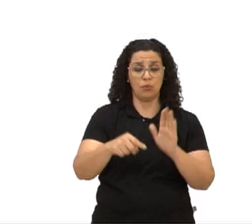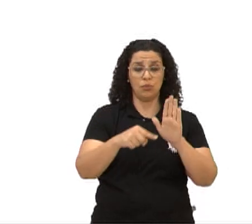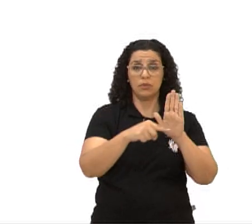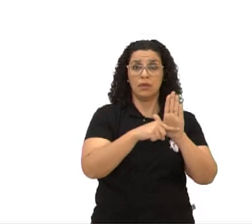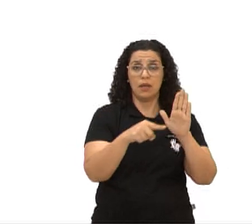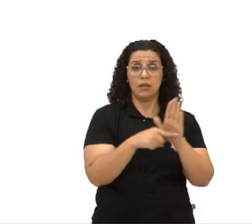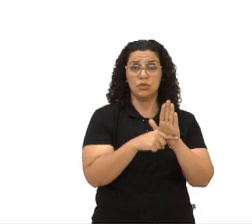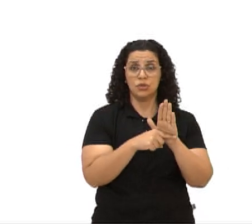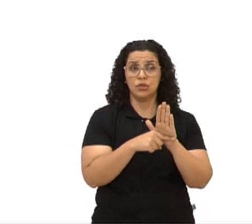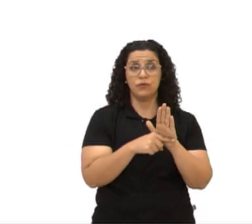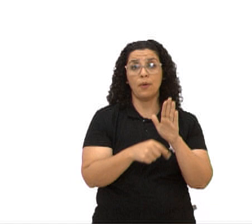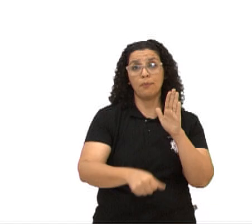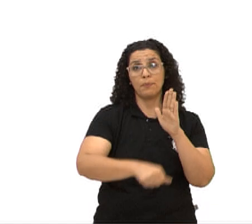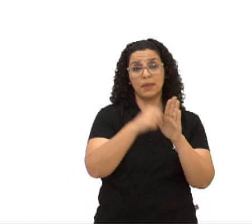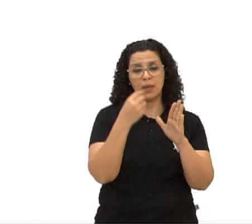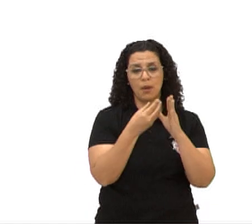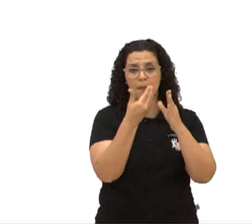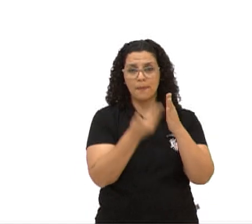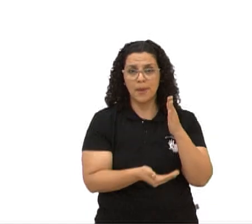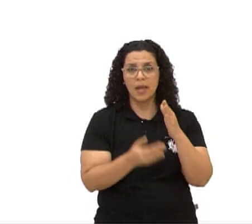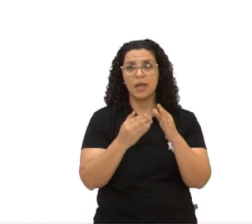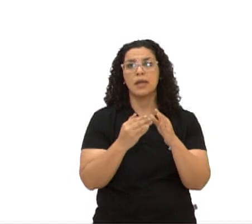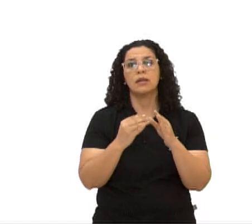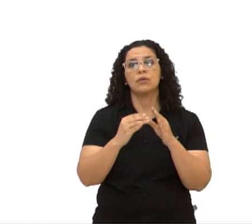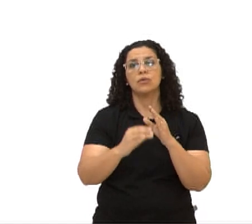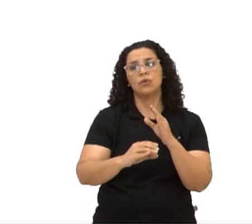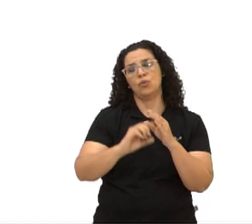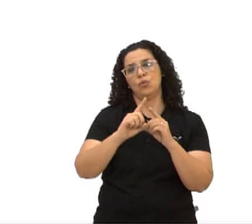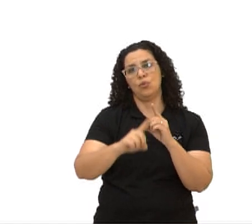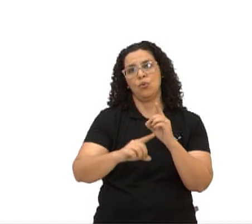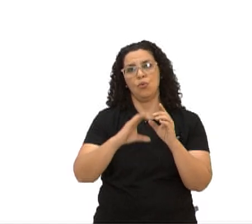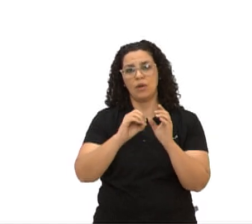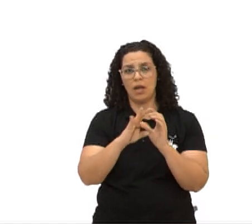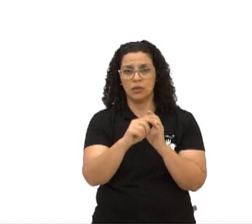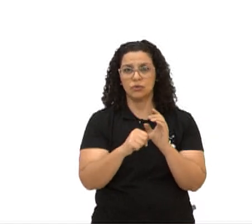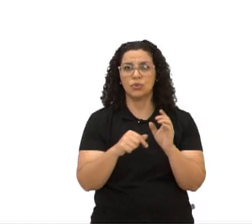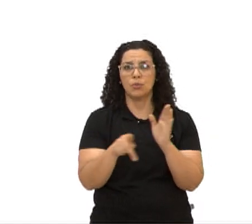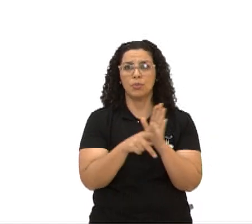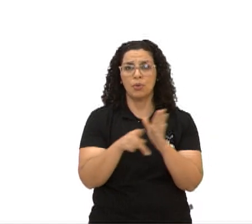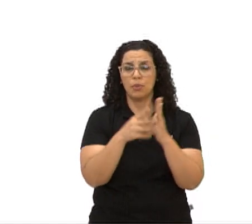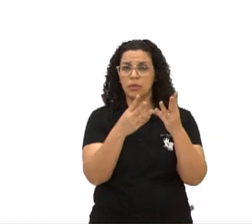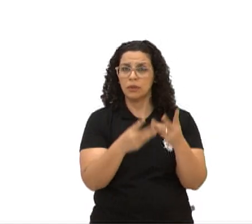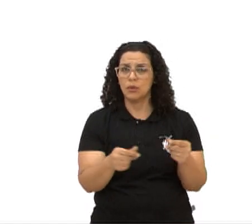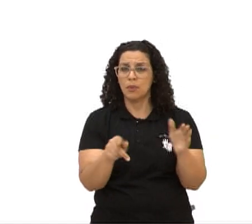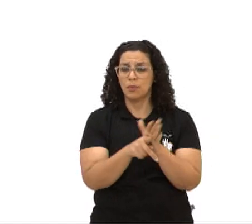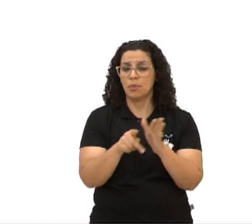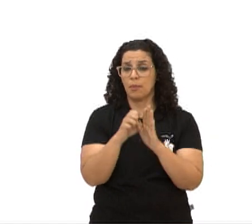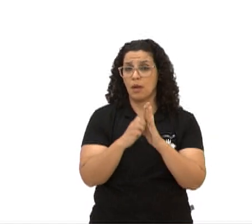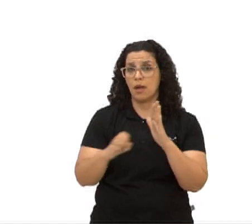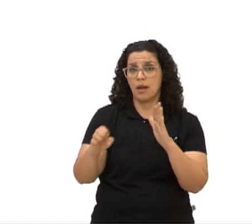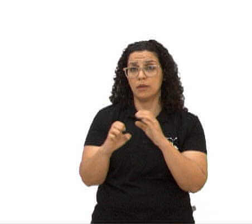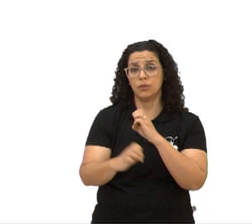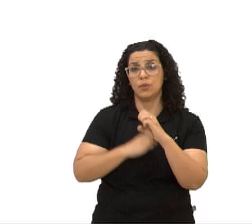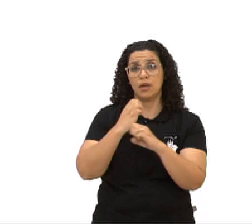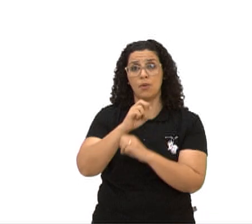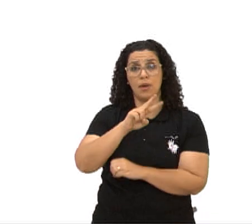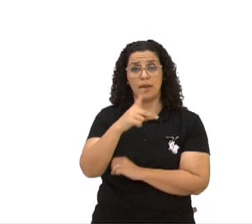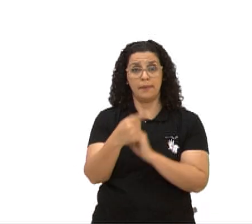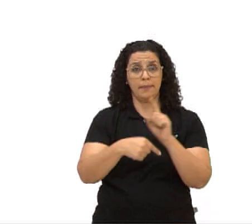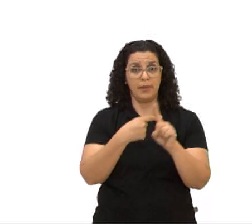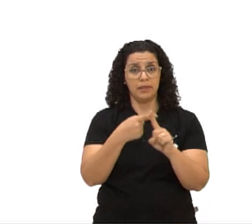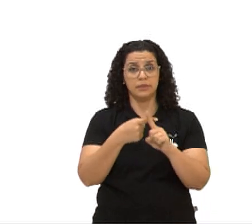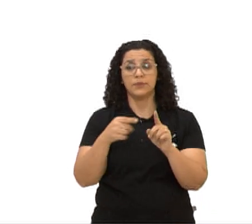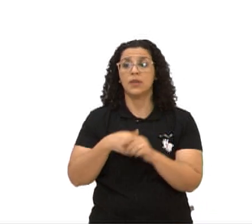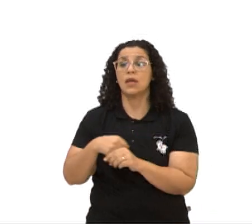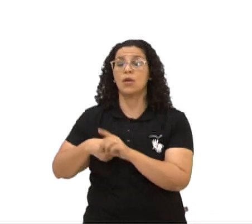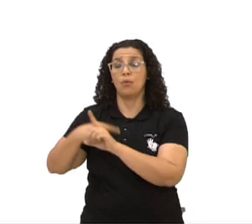negativo descarrega em primeiro lugar o cátion de descarga ou de redução mais fácil, que nesse caso é o H+. E